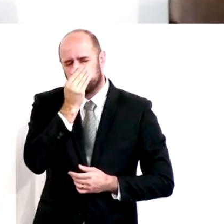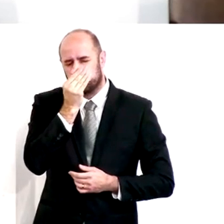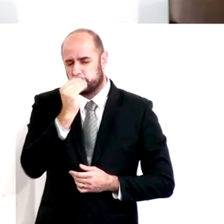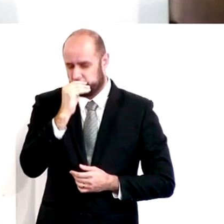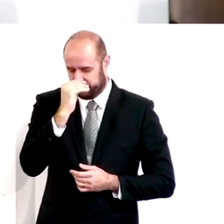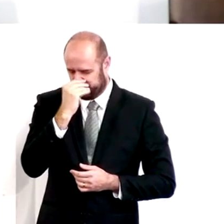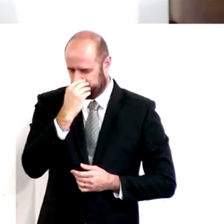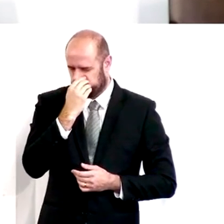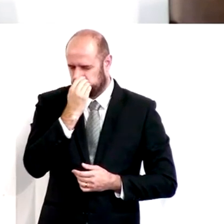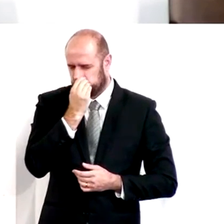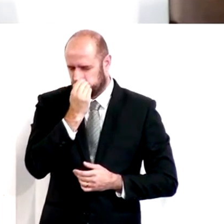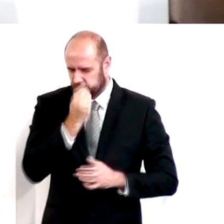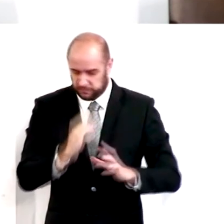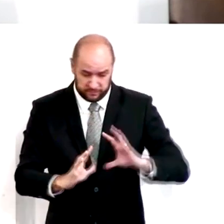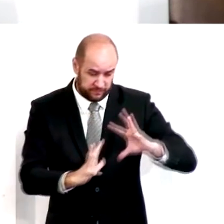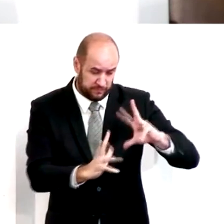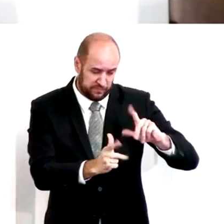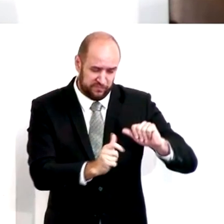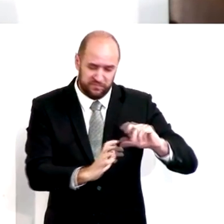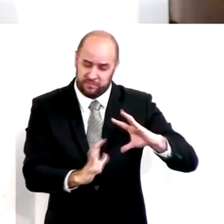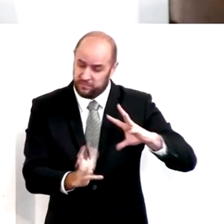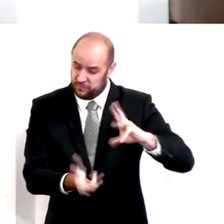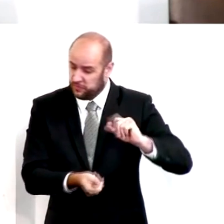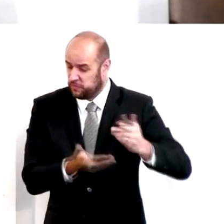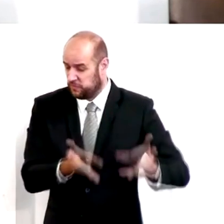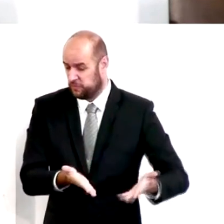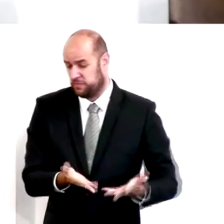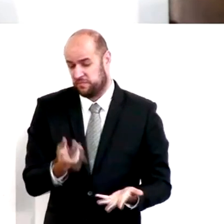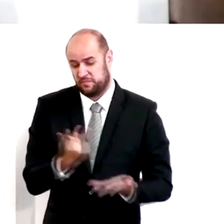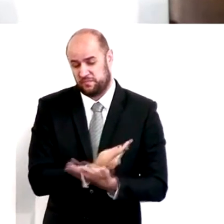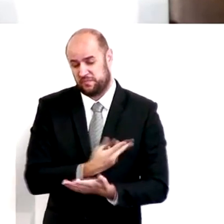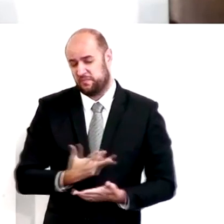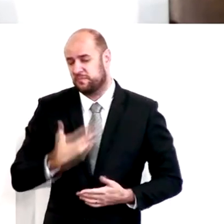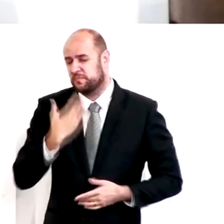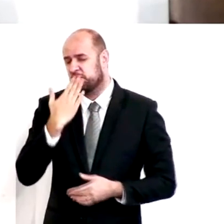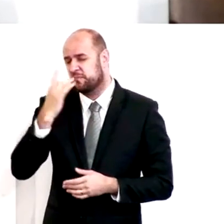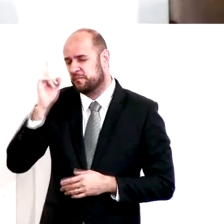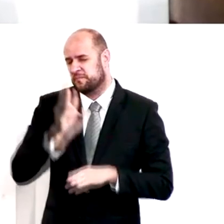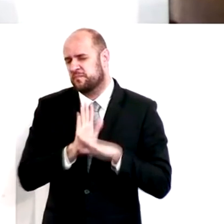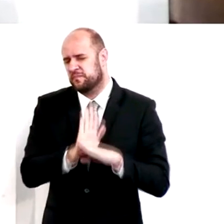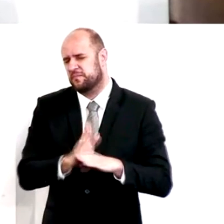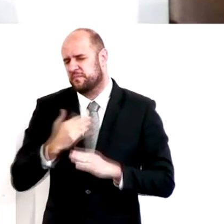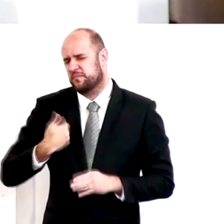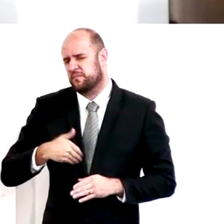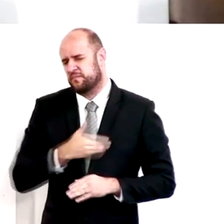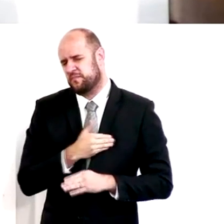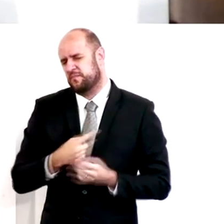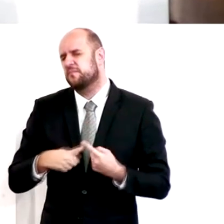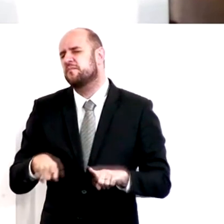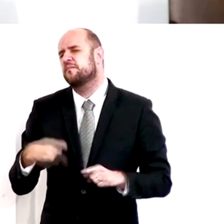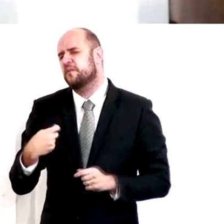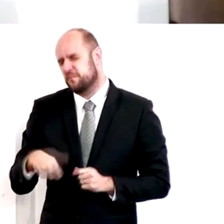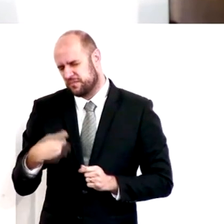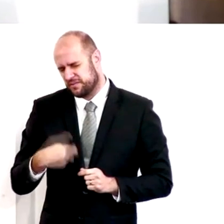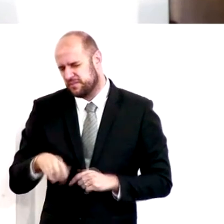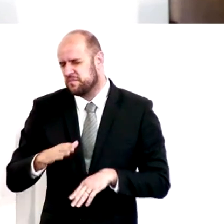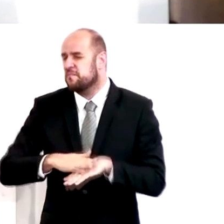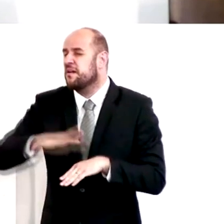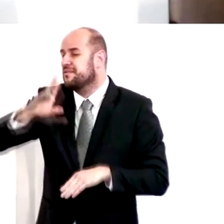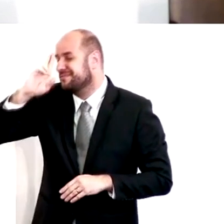relação ao mundo que vivemos. O mundo precisa saber quem somos. Senhor, ajuda-nos nisso. Mas nós precisamos tanto de